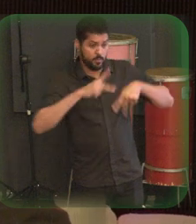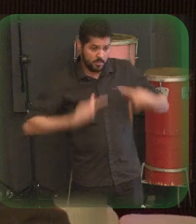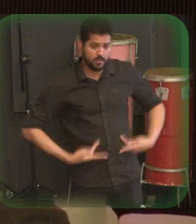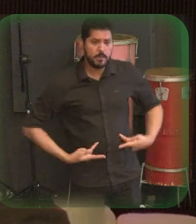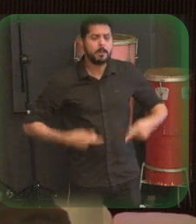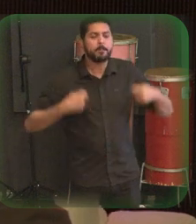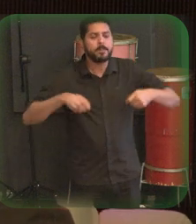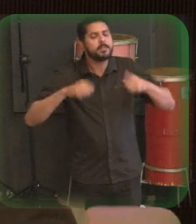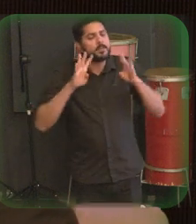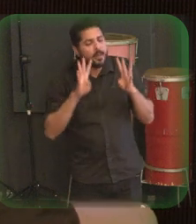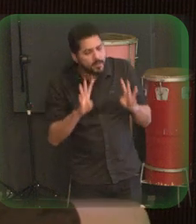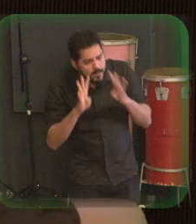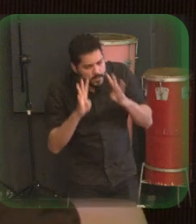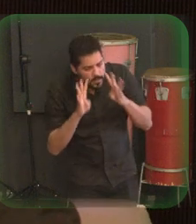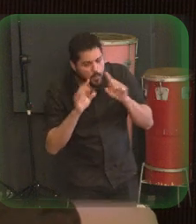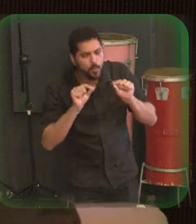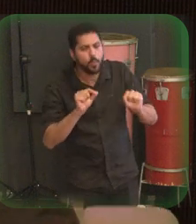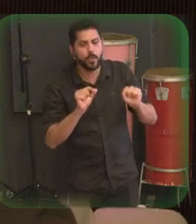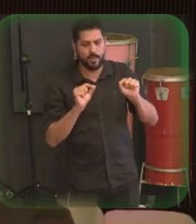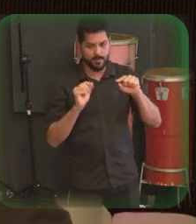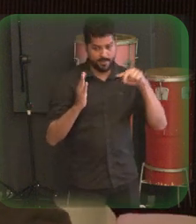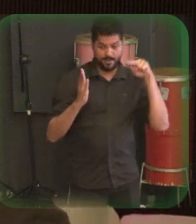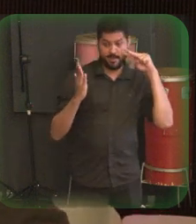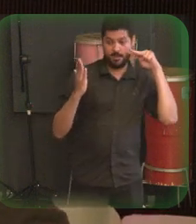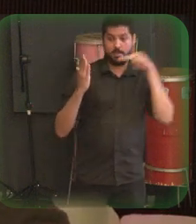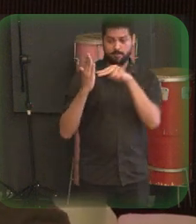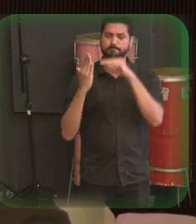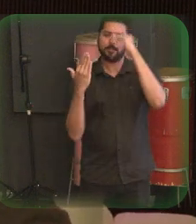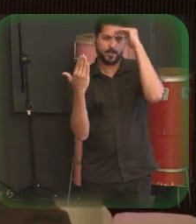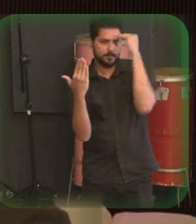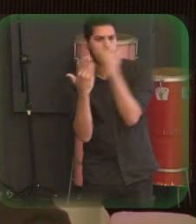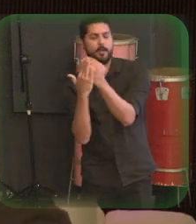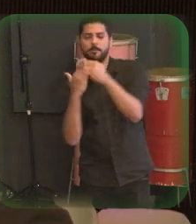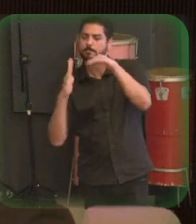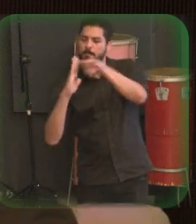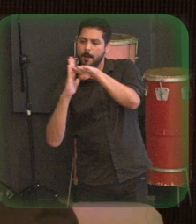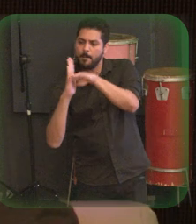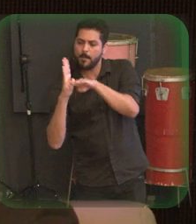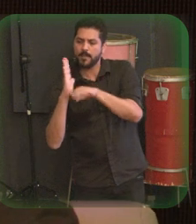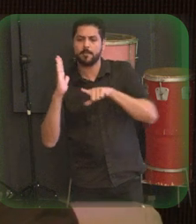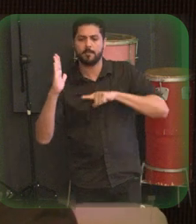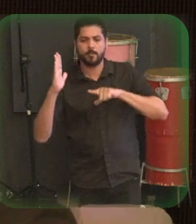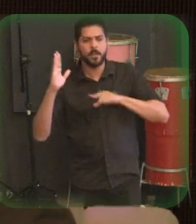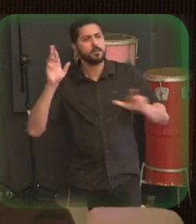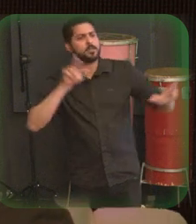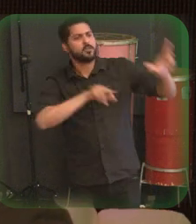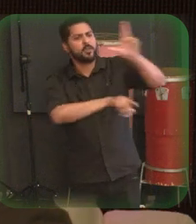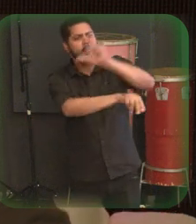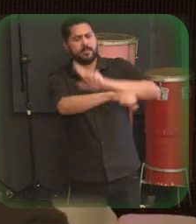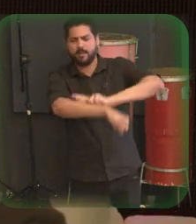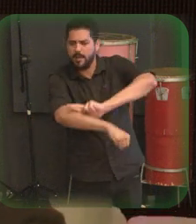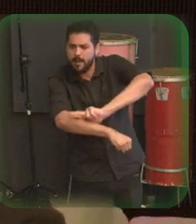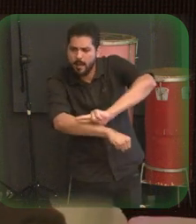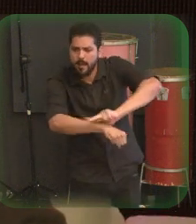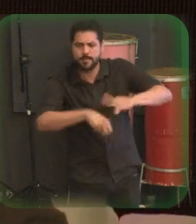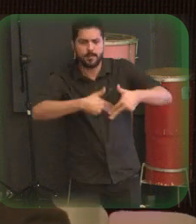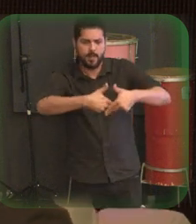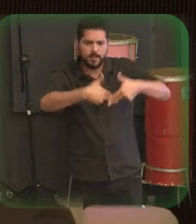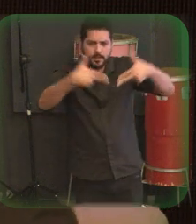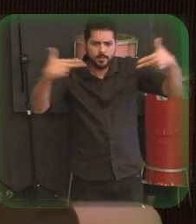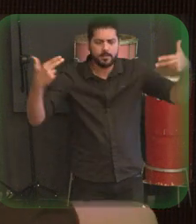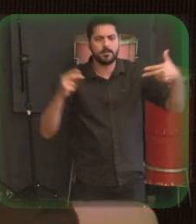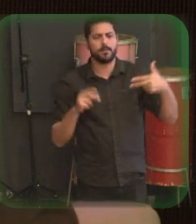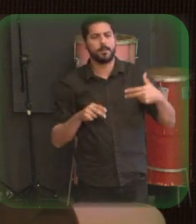a boa-fé e os seguintes princípios: a valorização da dignidade, da diversidade e das diferenças de raça, etnia, de